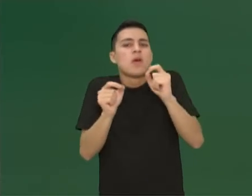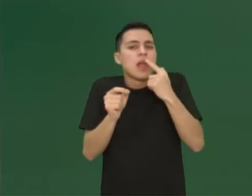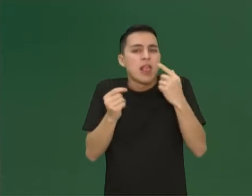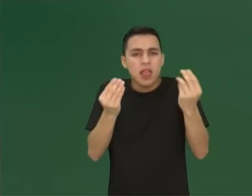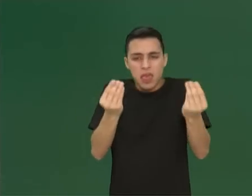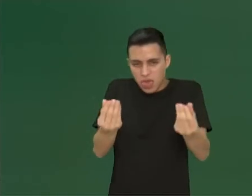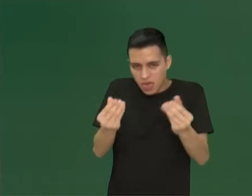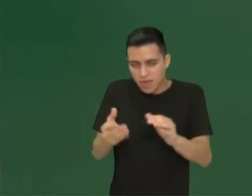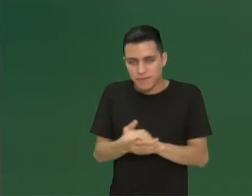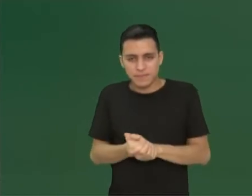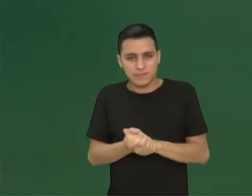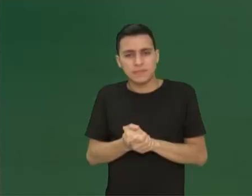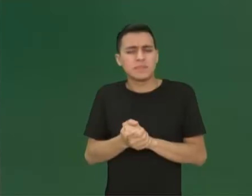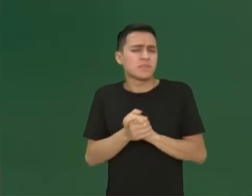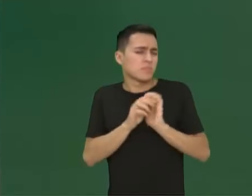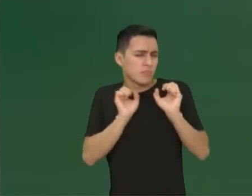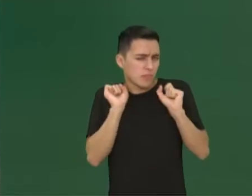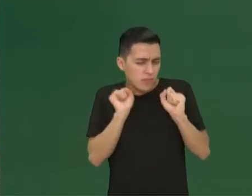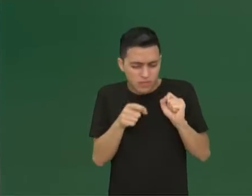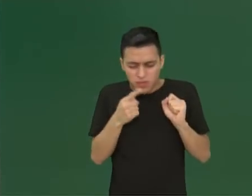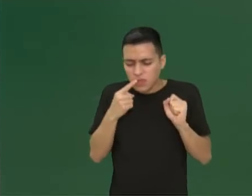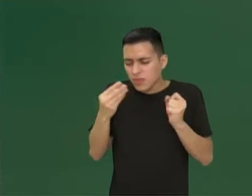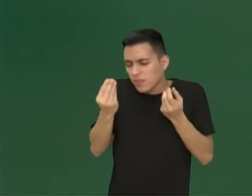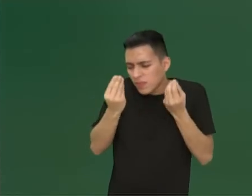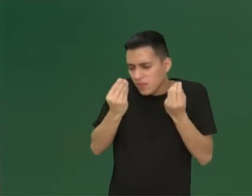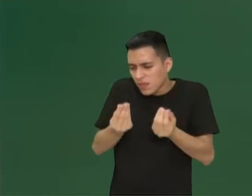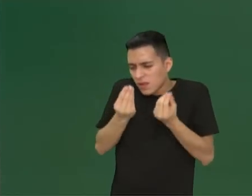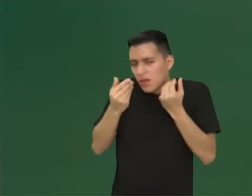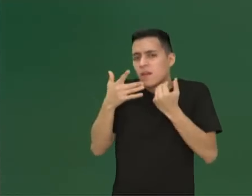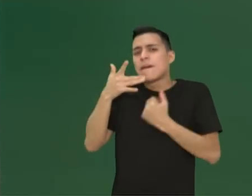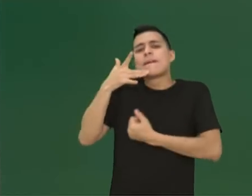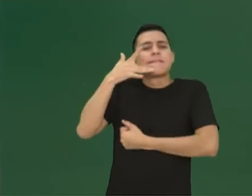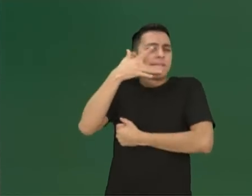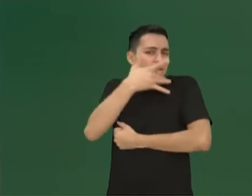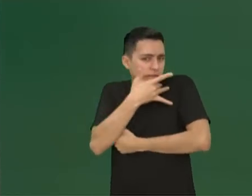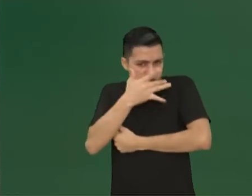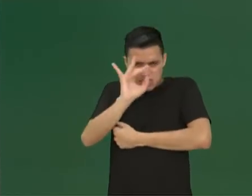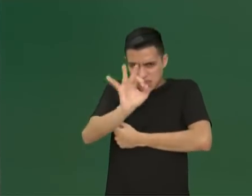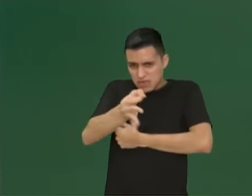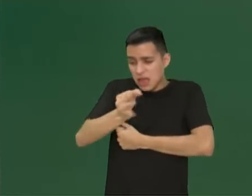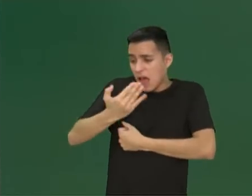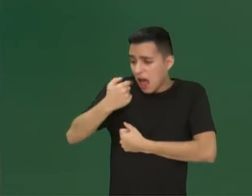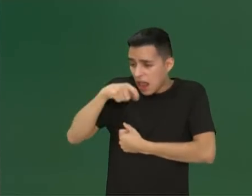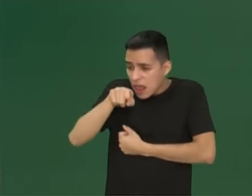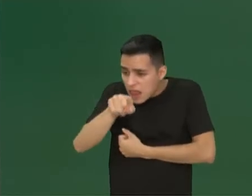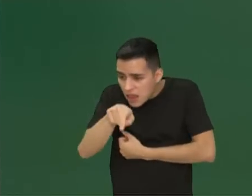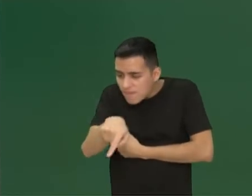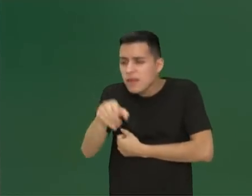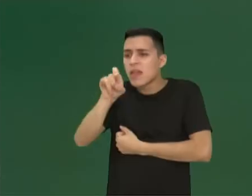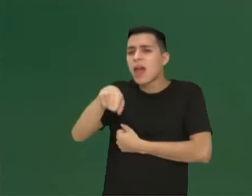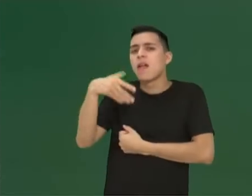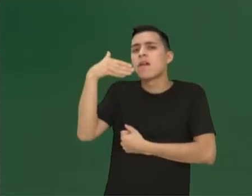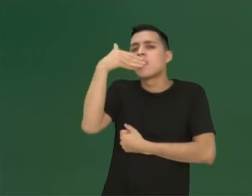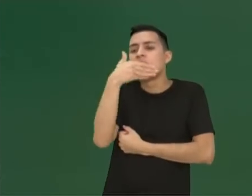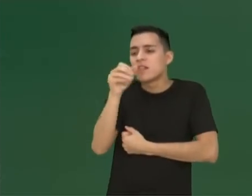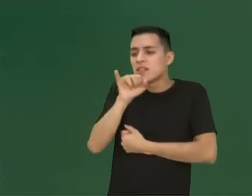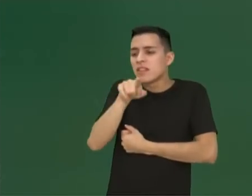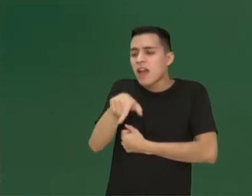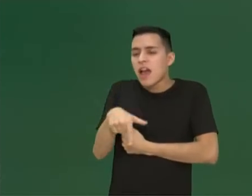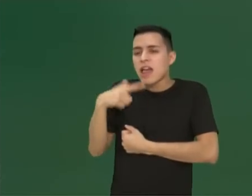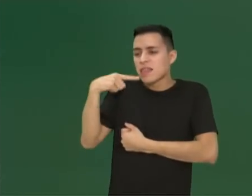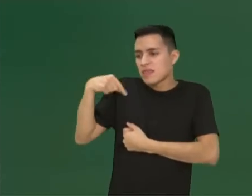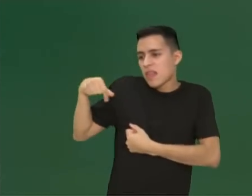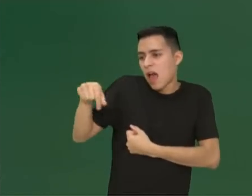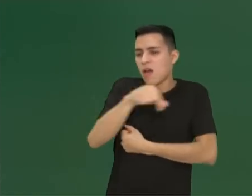sentido paladar. Então, eu posso sentir o gosto gostoso de um alimento, se ele é doce, se ele é